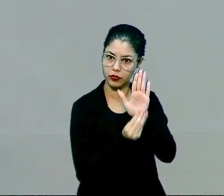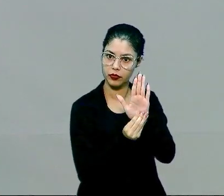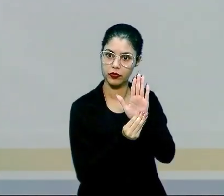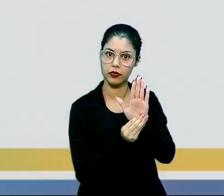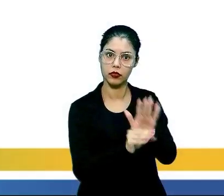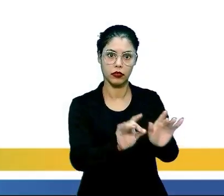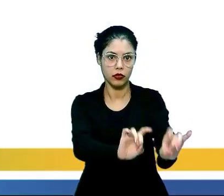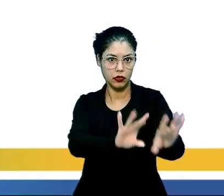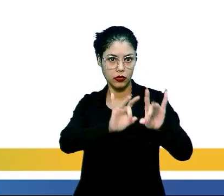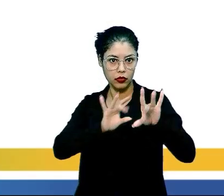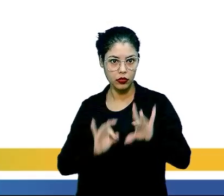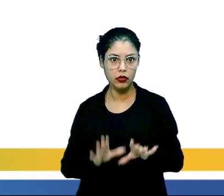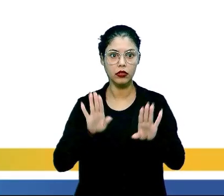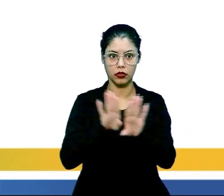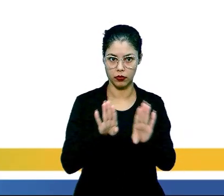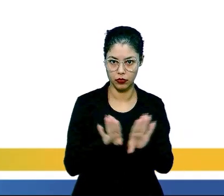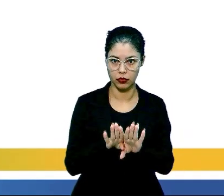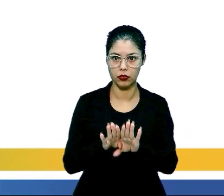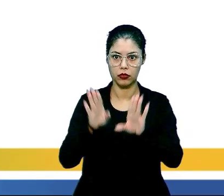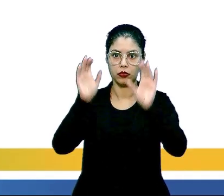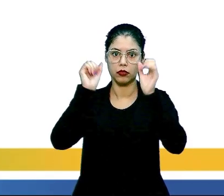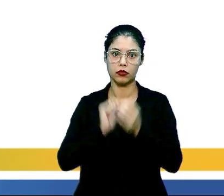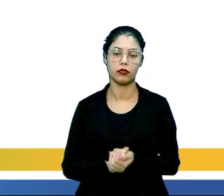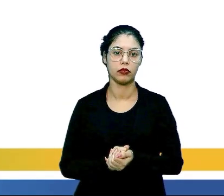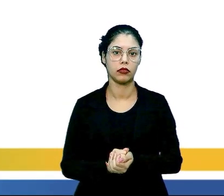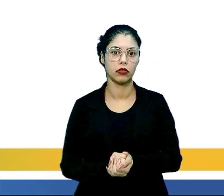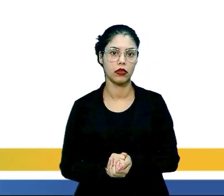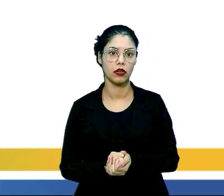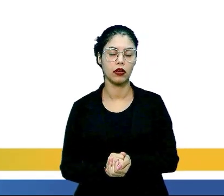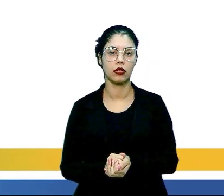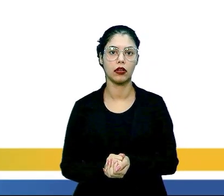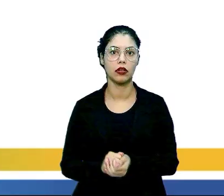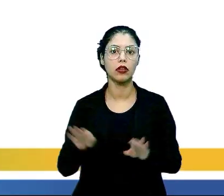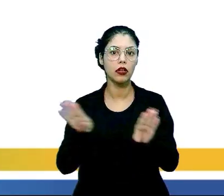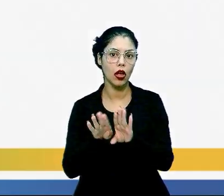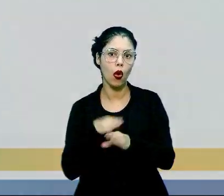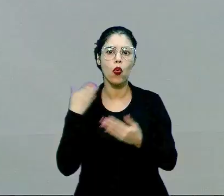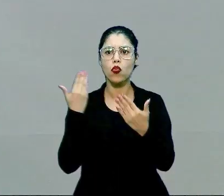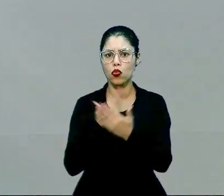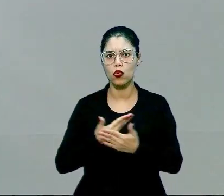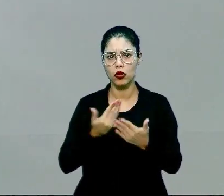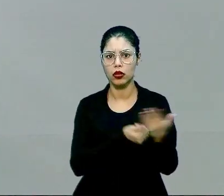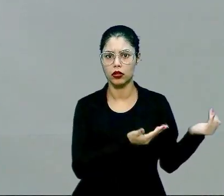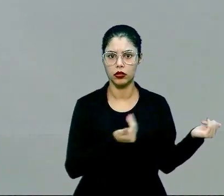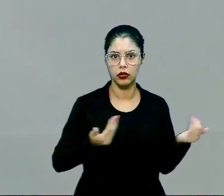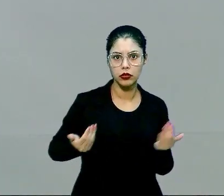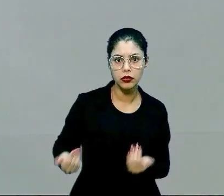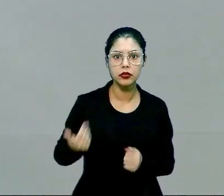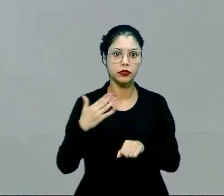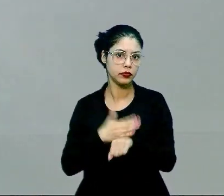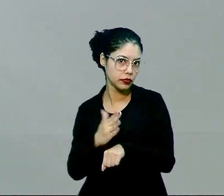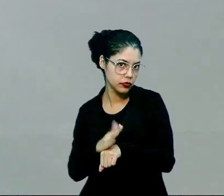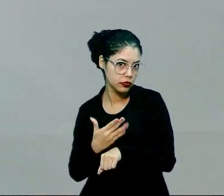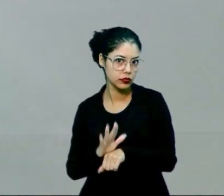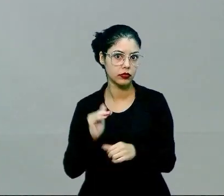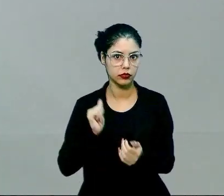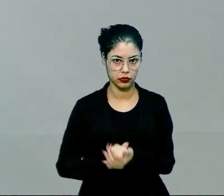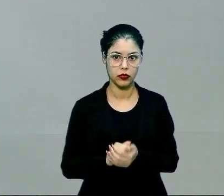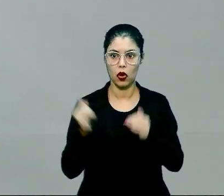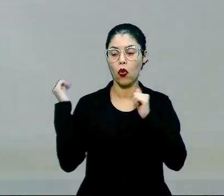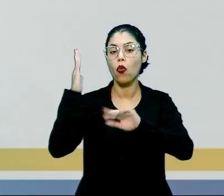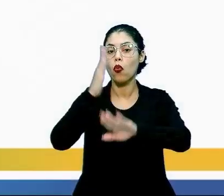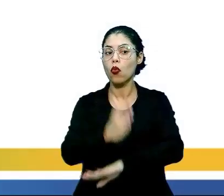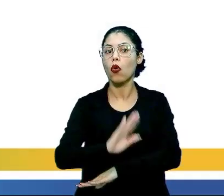da estética, tem esse viés da estética, e que vai ter esse cuidado de, tipo, os jovens fazendo práticas.